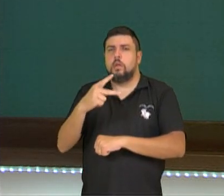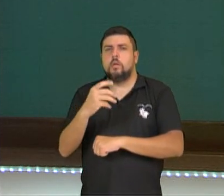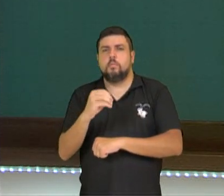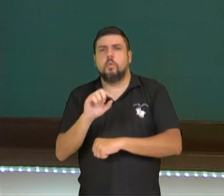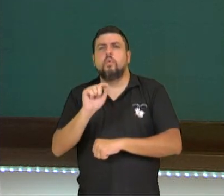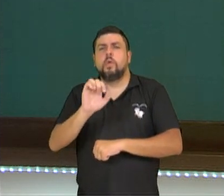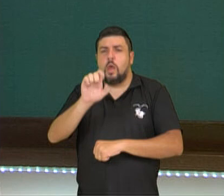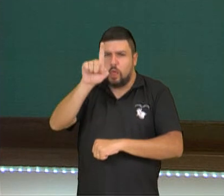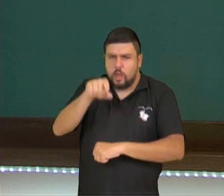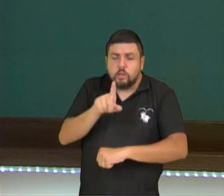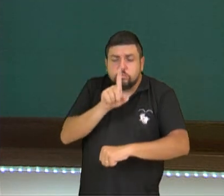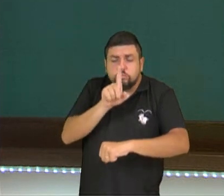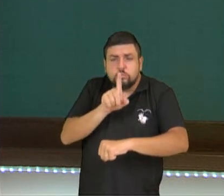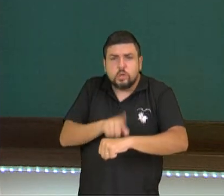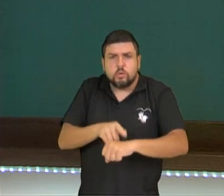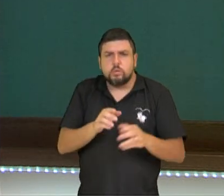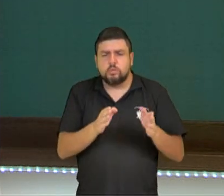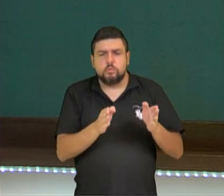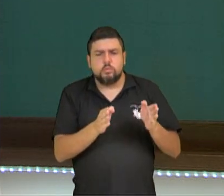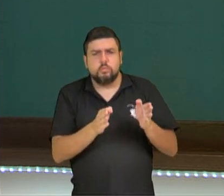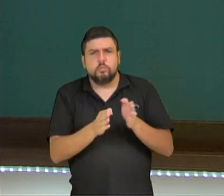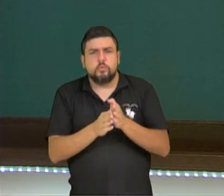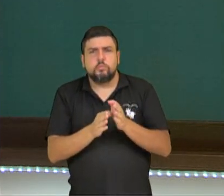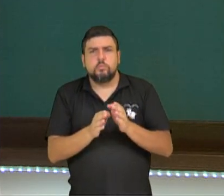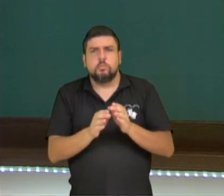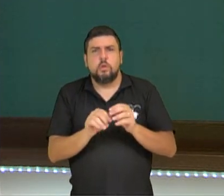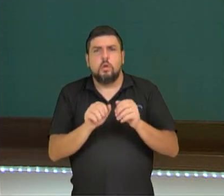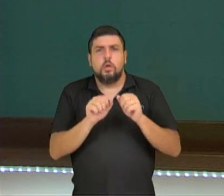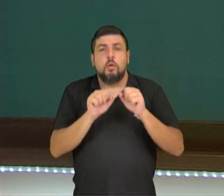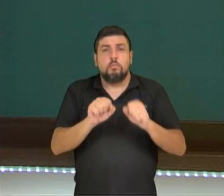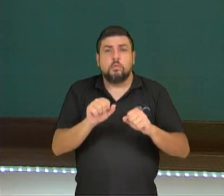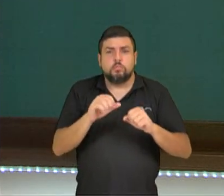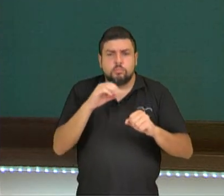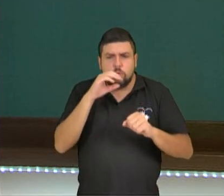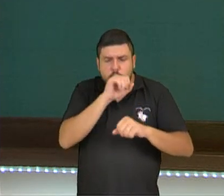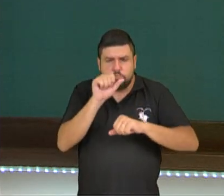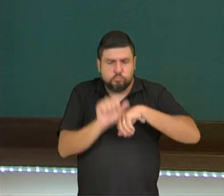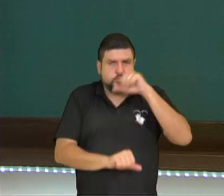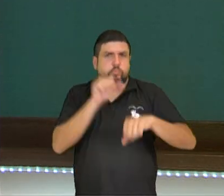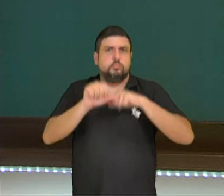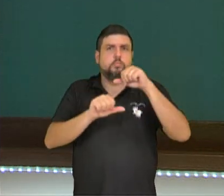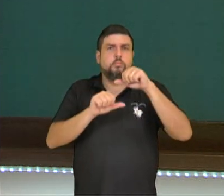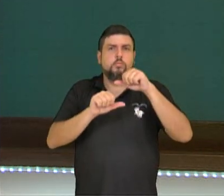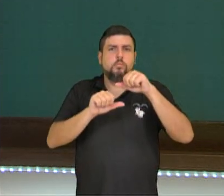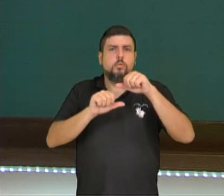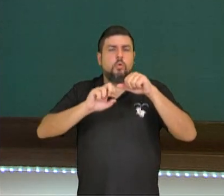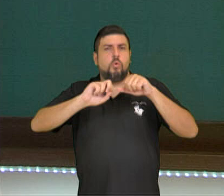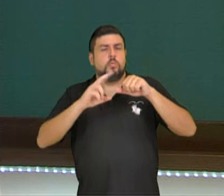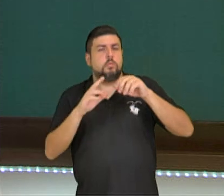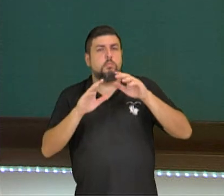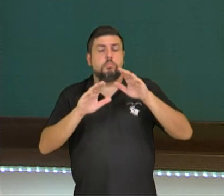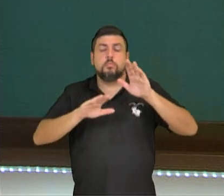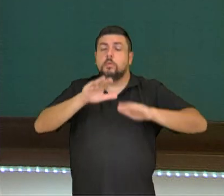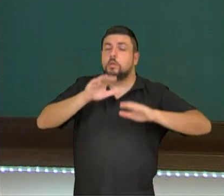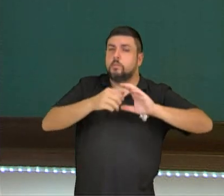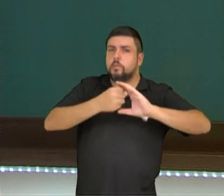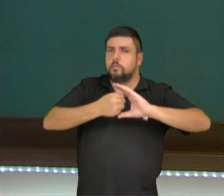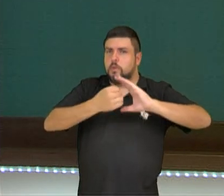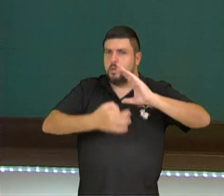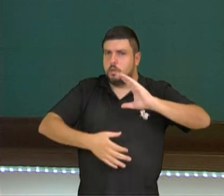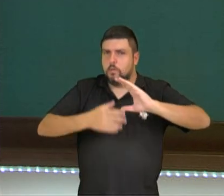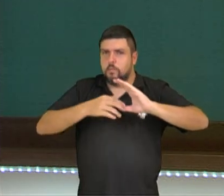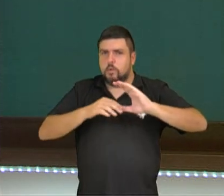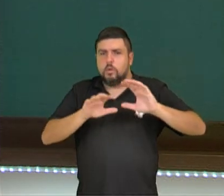atmosfera, que pode se alterar de forma muito dinâmica e rápida, dependendo de algumas características